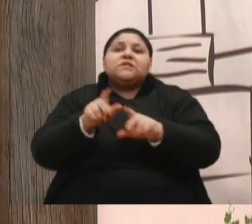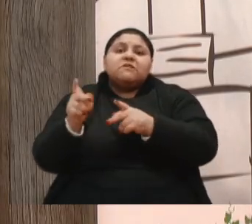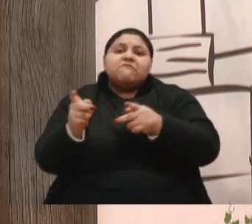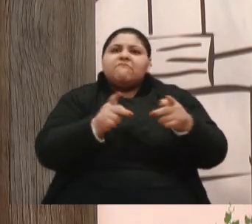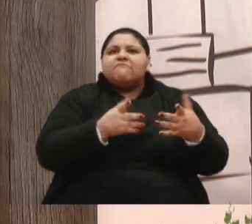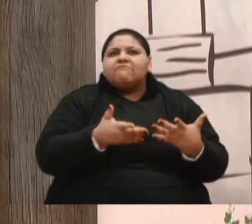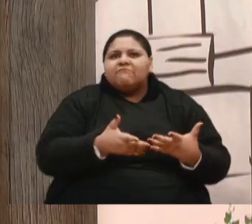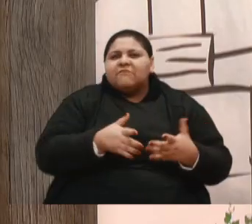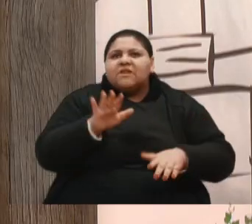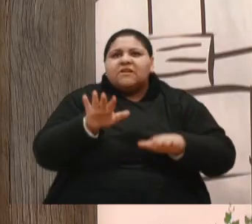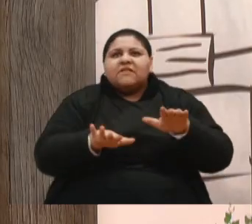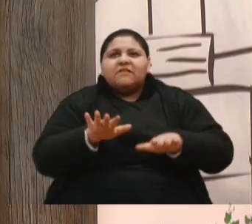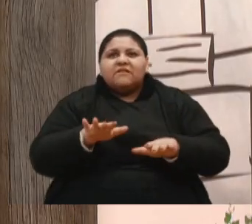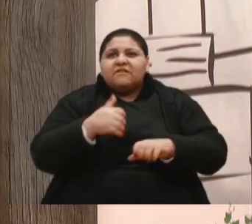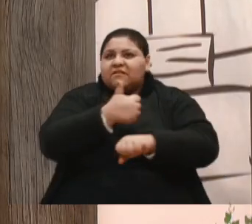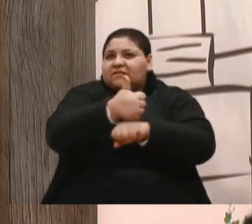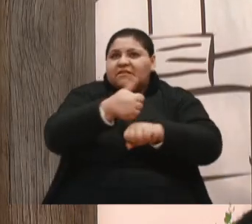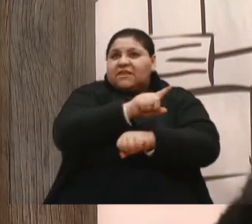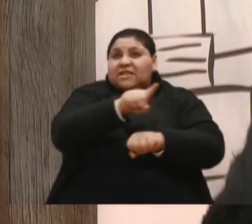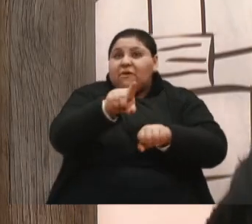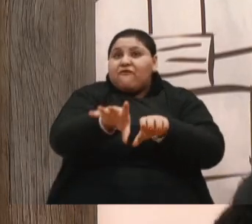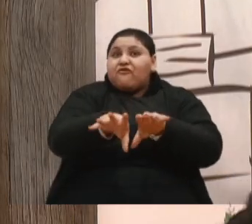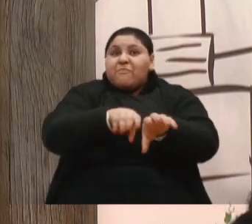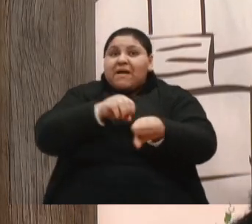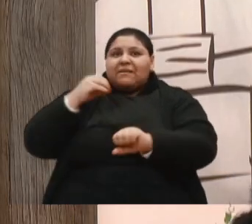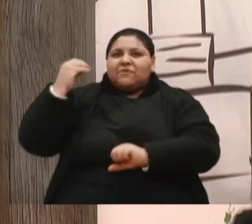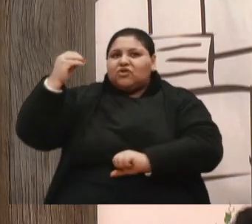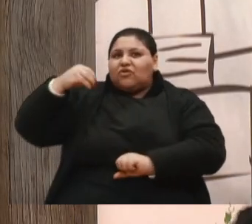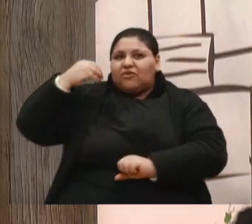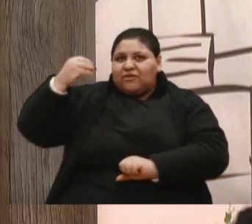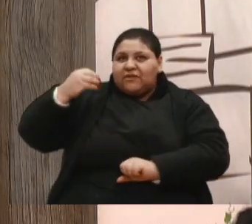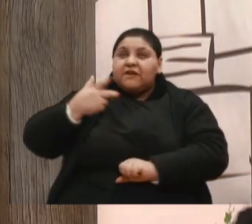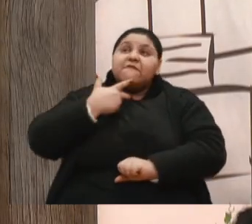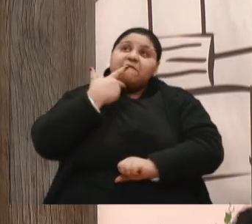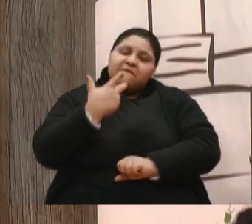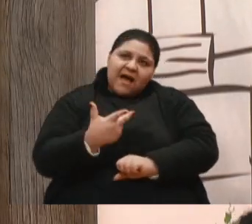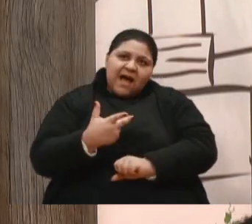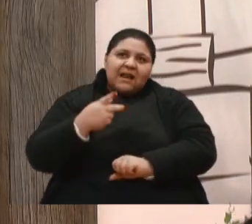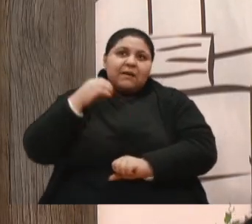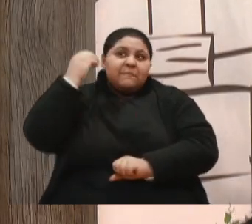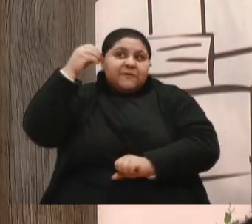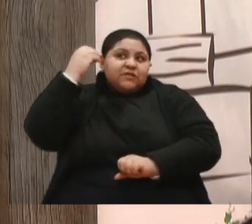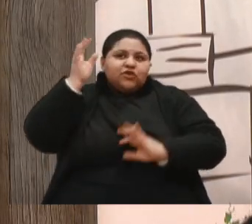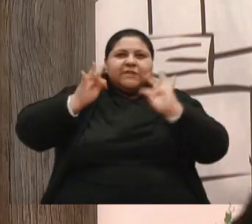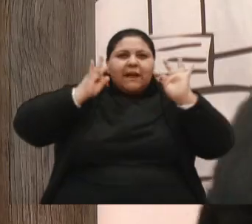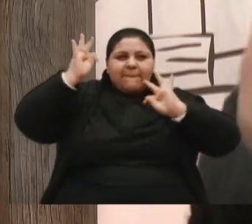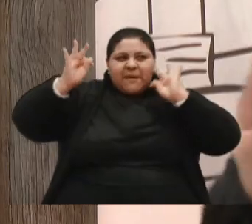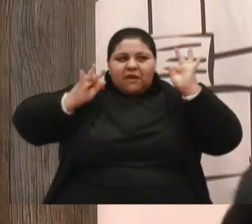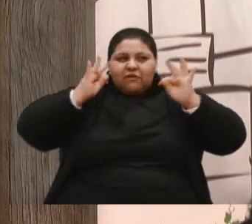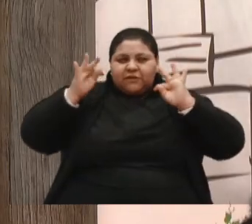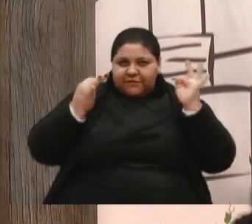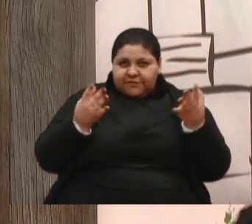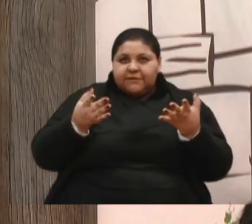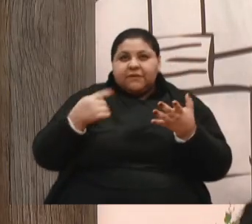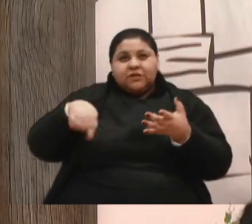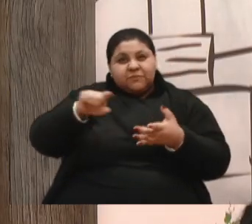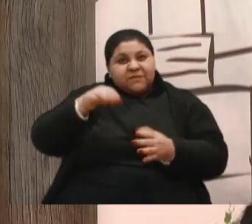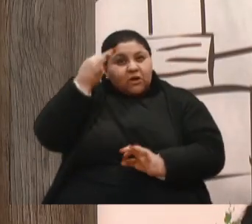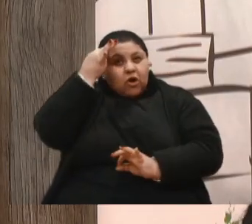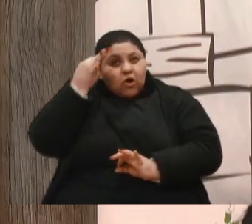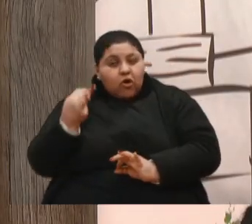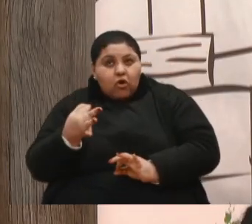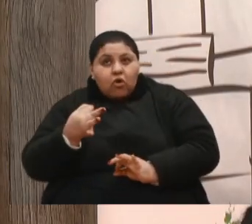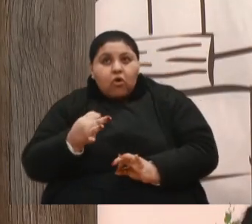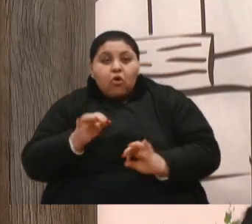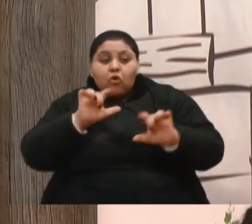pessoas vão também. E muitas vezes vão, inclusive, num profissional que não é da psicologia, que se diz psicoterapeuta. Então, a